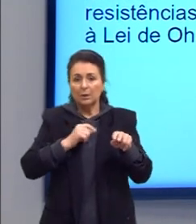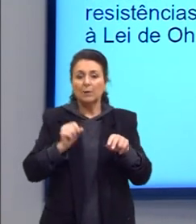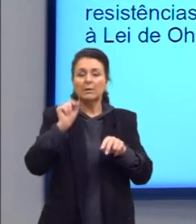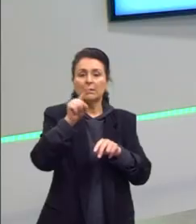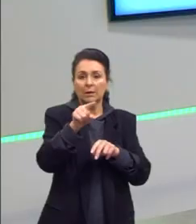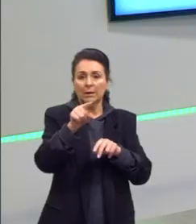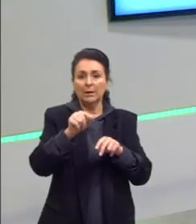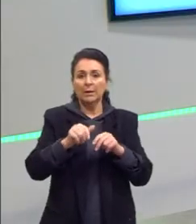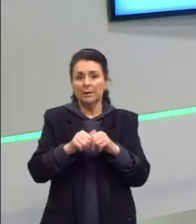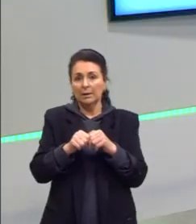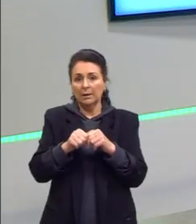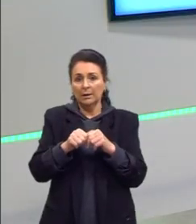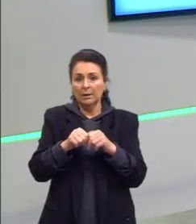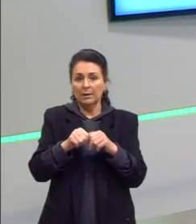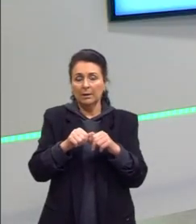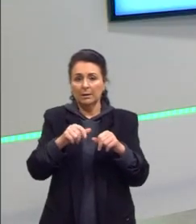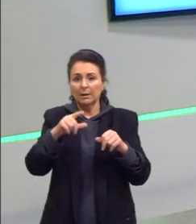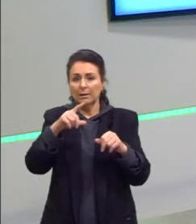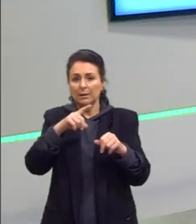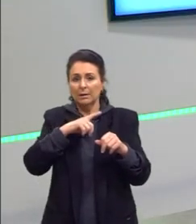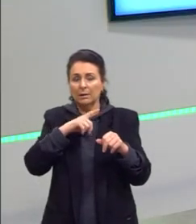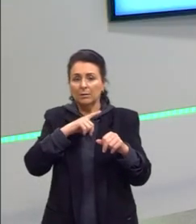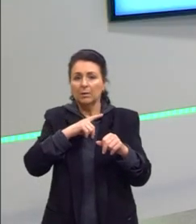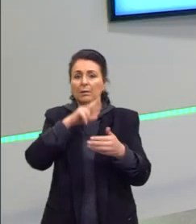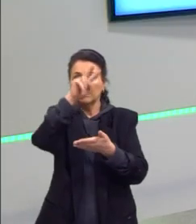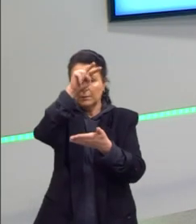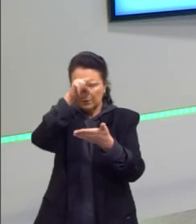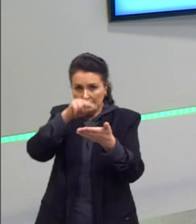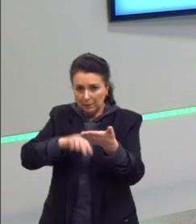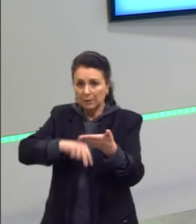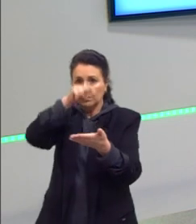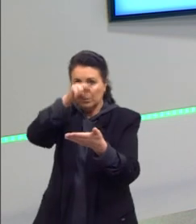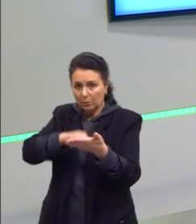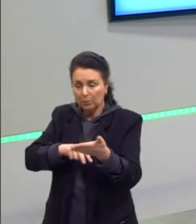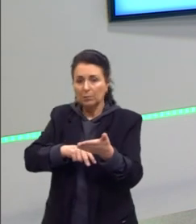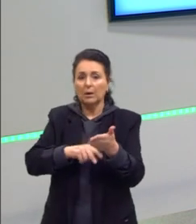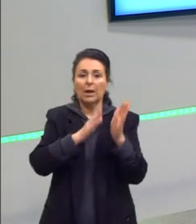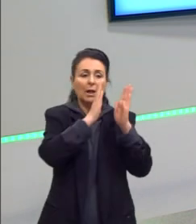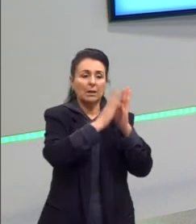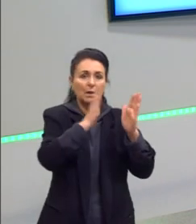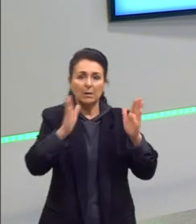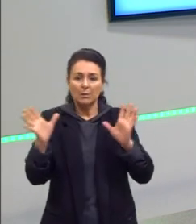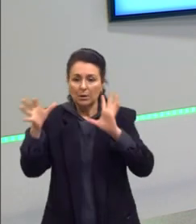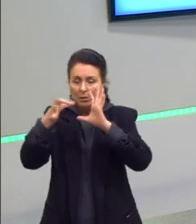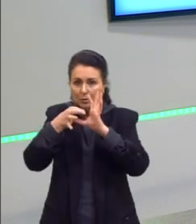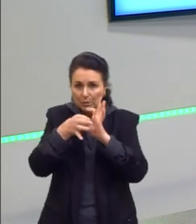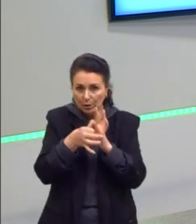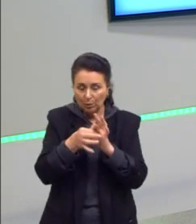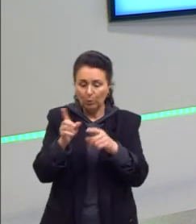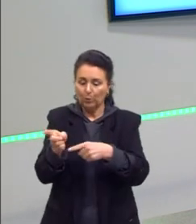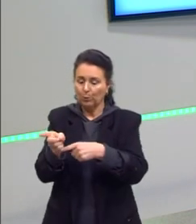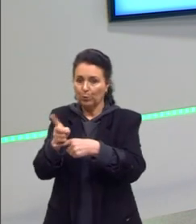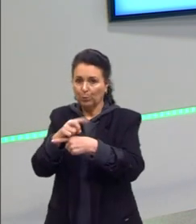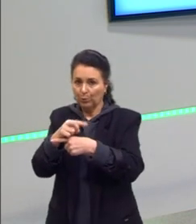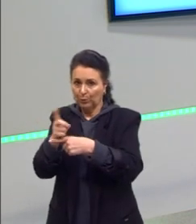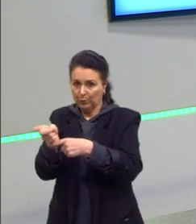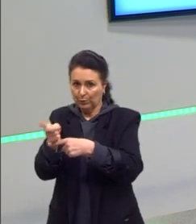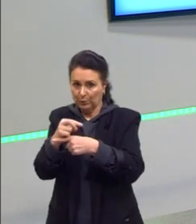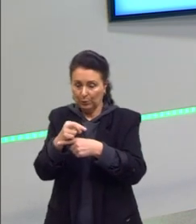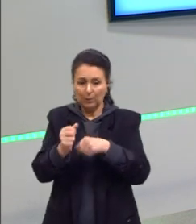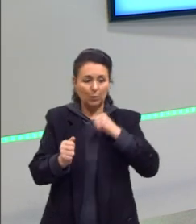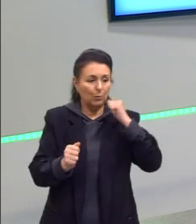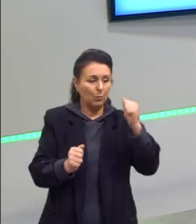aqui certo tá me dando então de fazer a leitura na sequência conectar ou um ohmímetro nos terminais